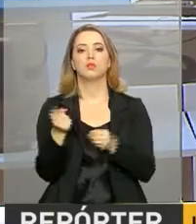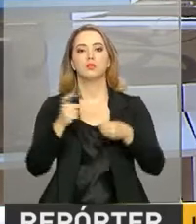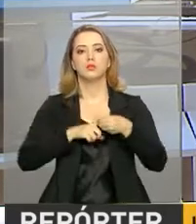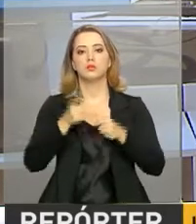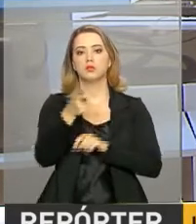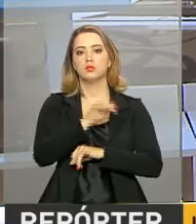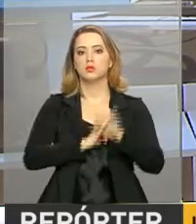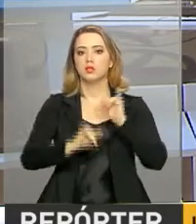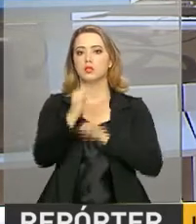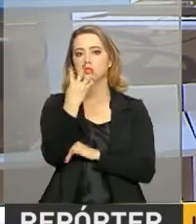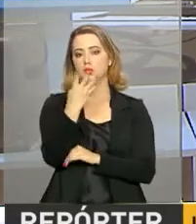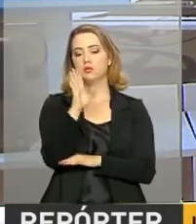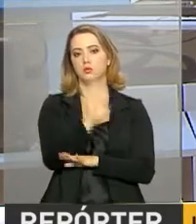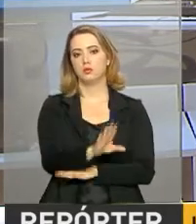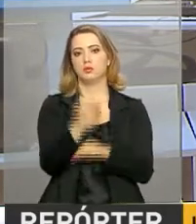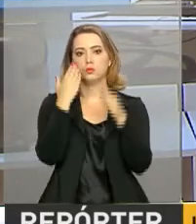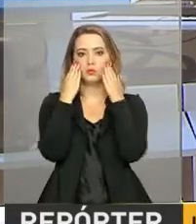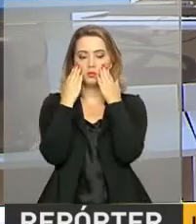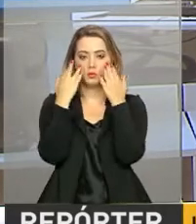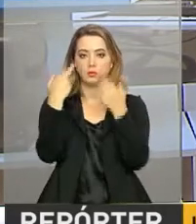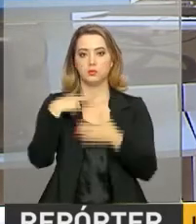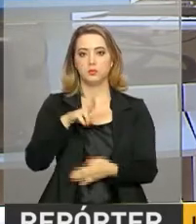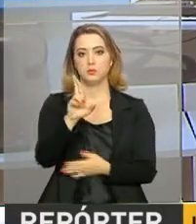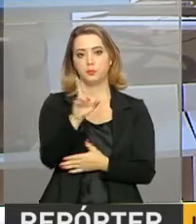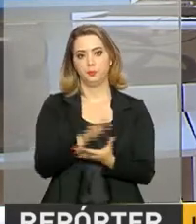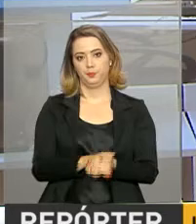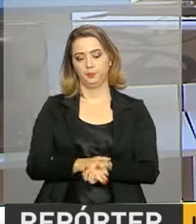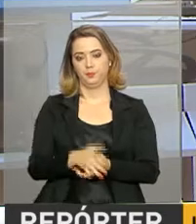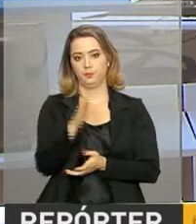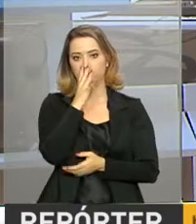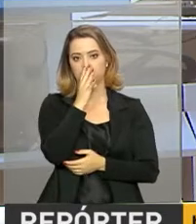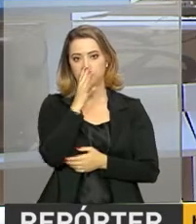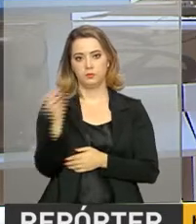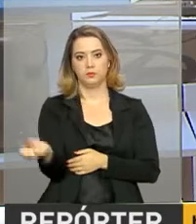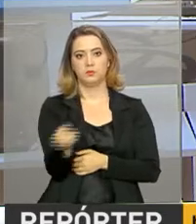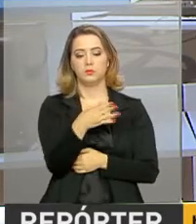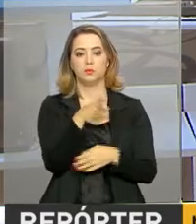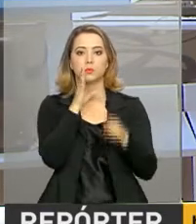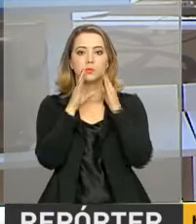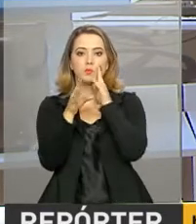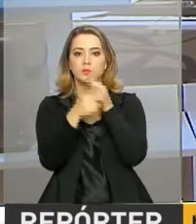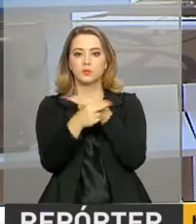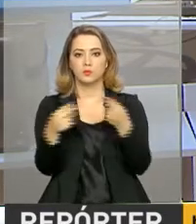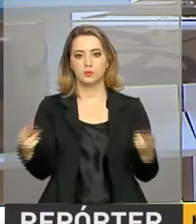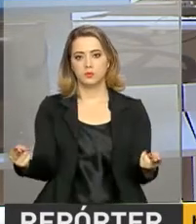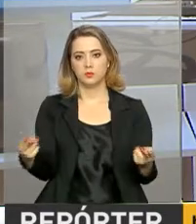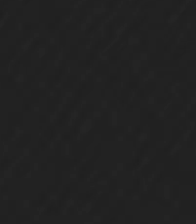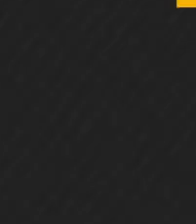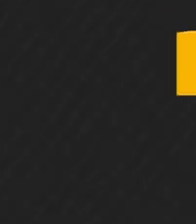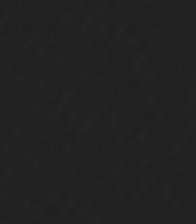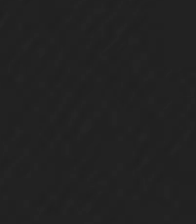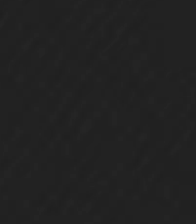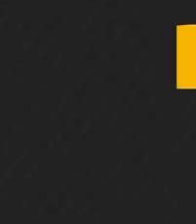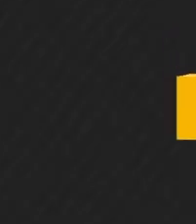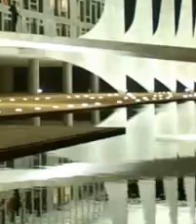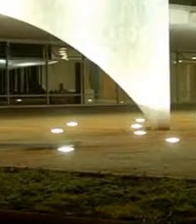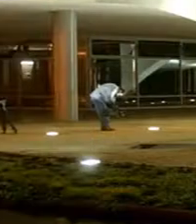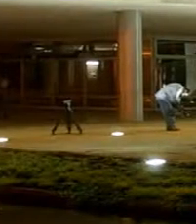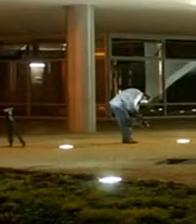informações com as quatro da tarde na próxima edição do repórter nbr acompanhe as novidades também pelas nossas redes sociais